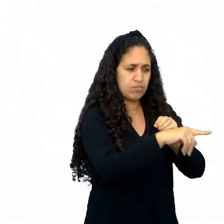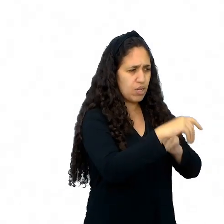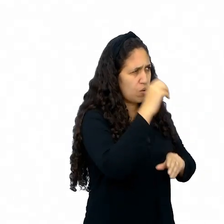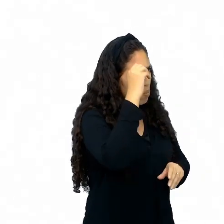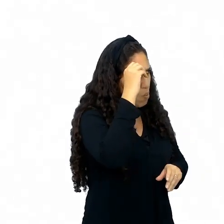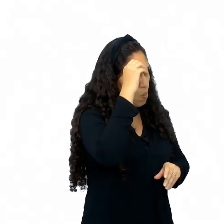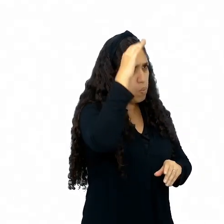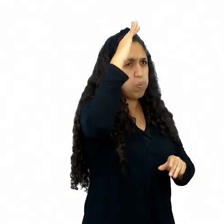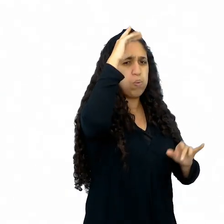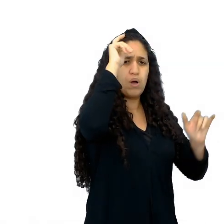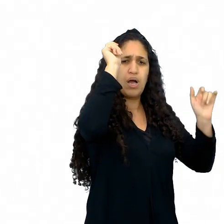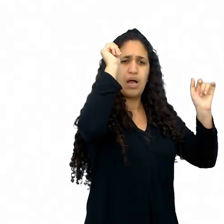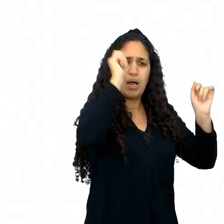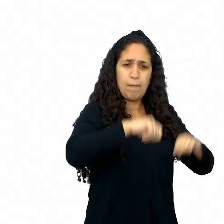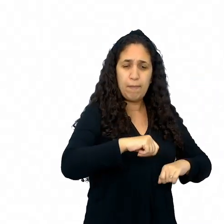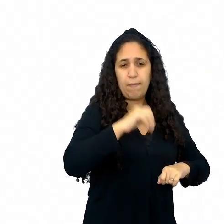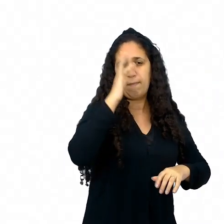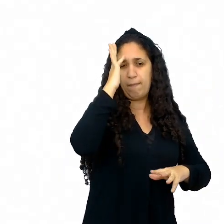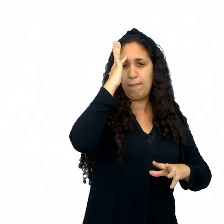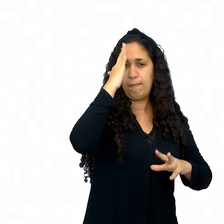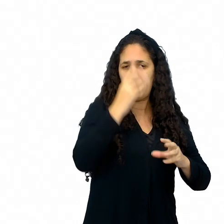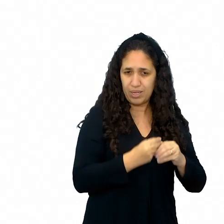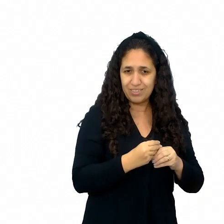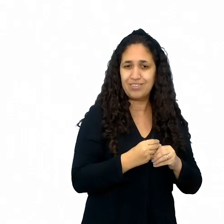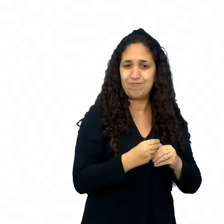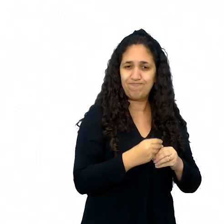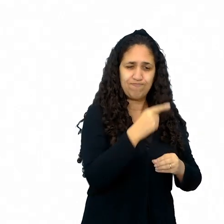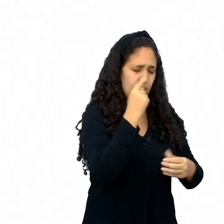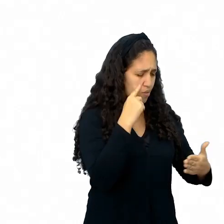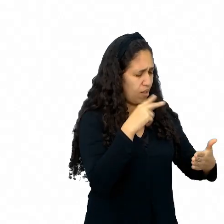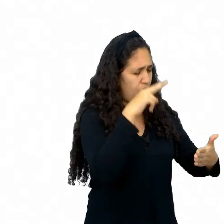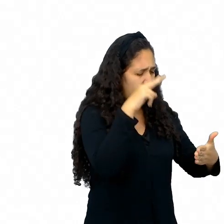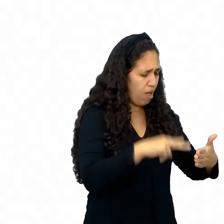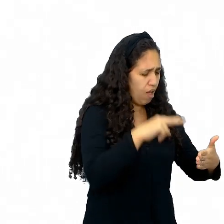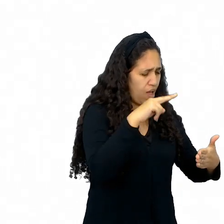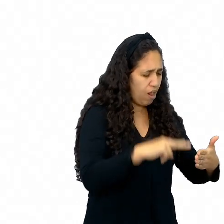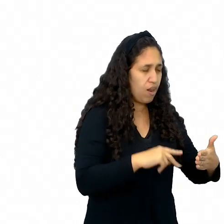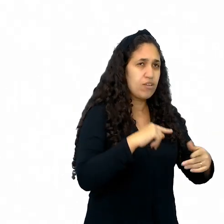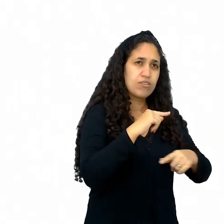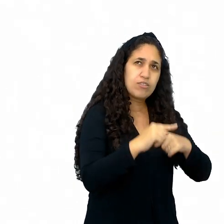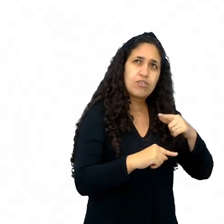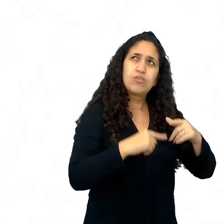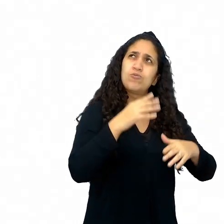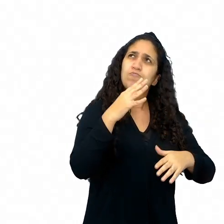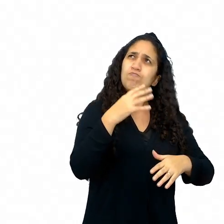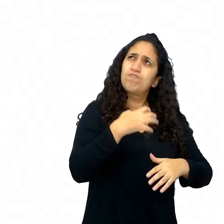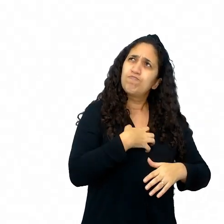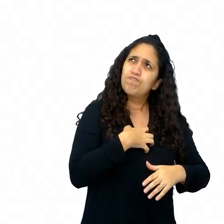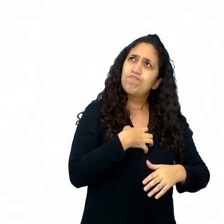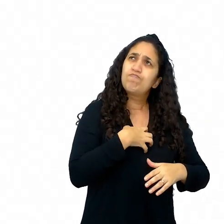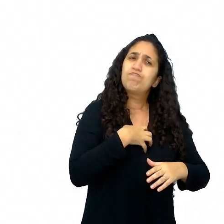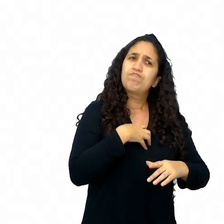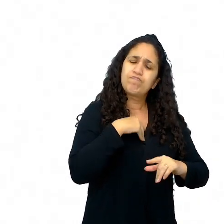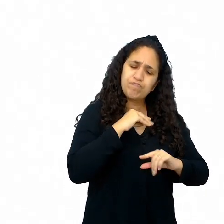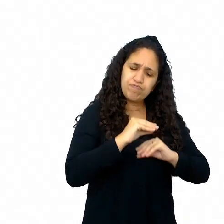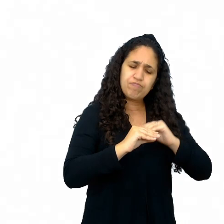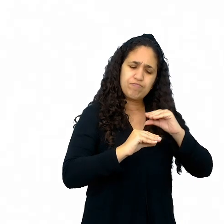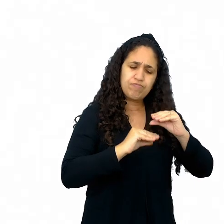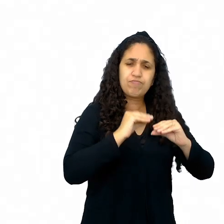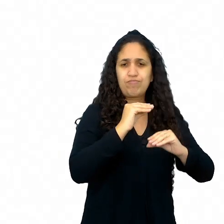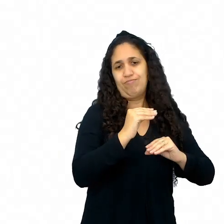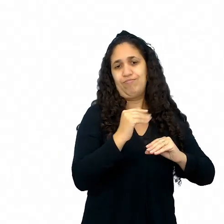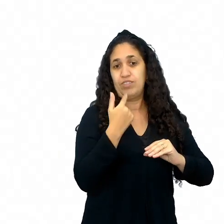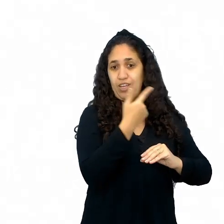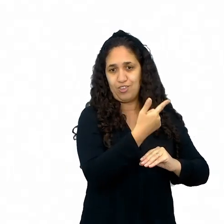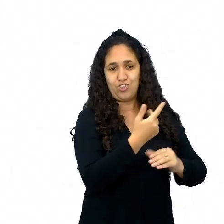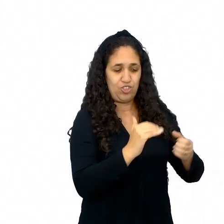essa capacidade de compreender os textos que ele lê e de construir sentidos conforme se espera, então,